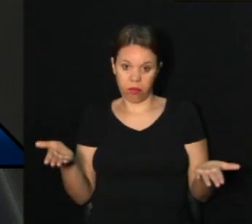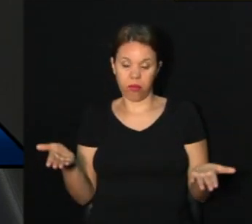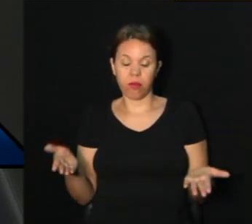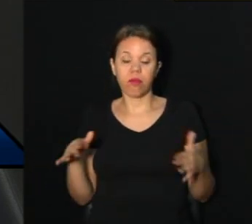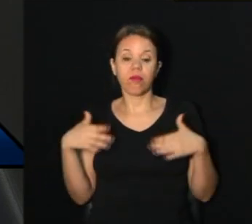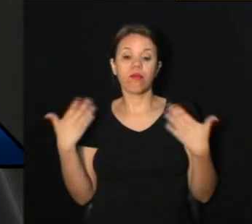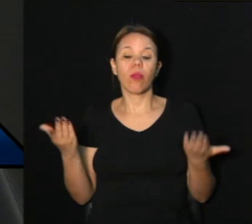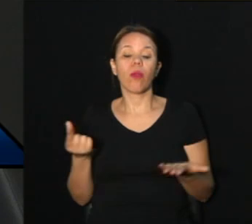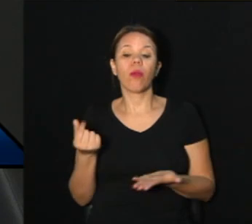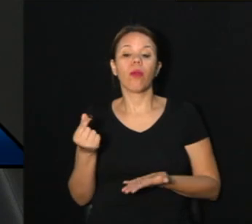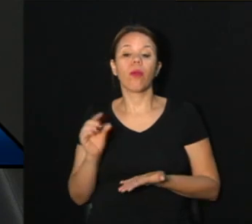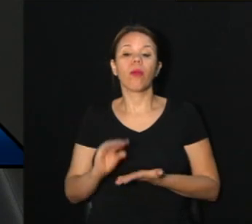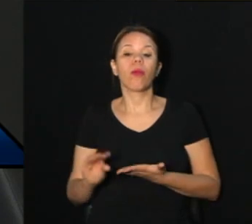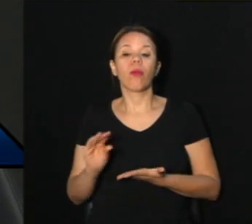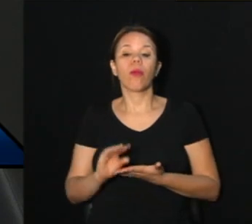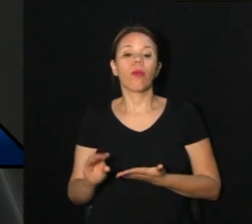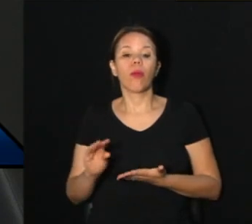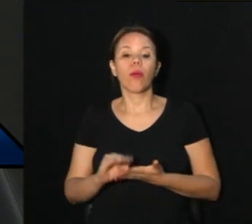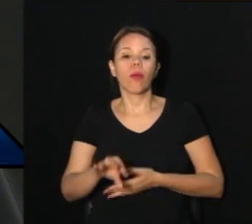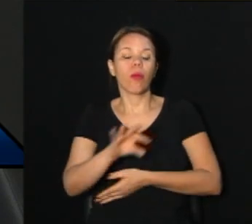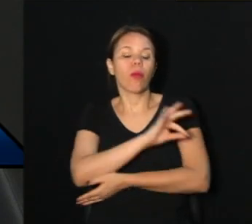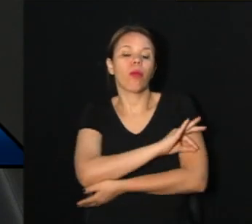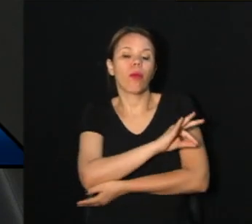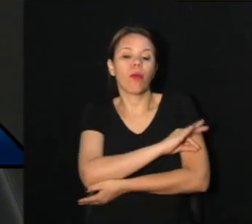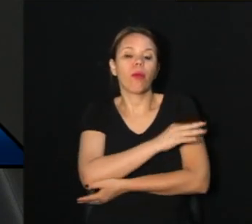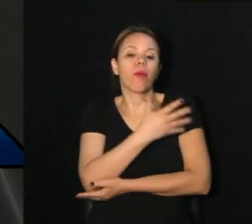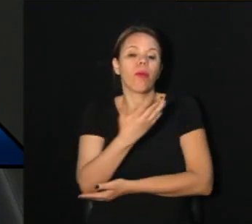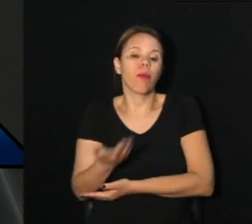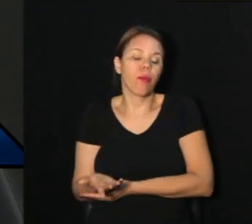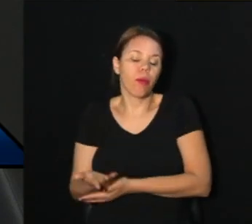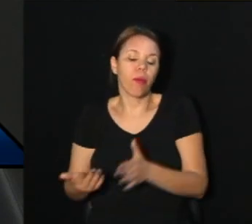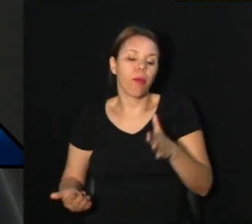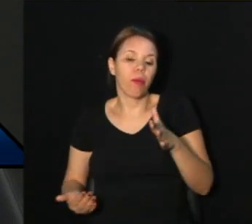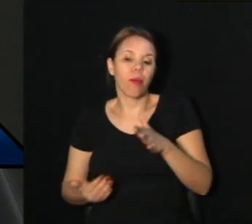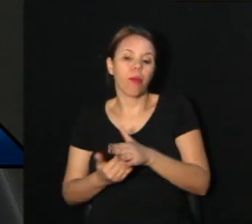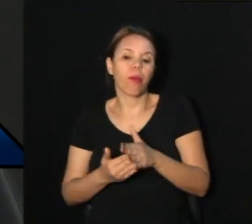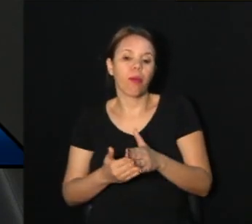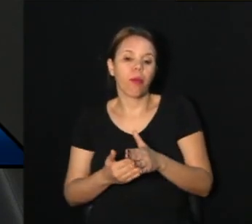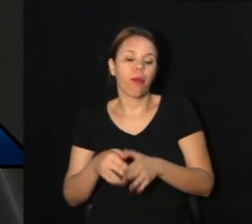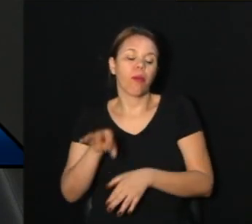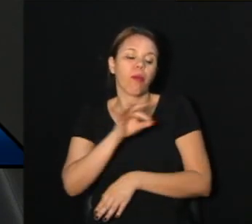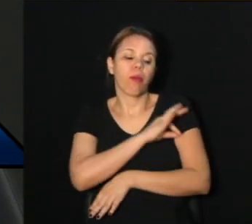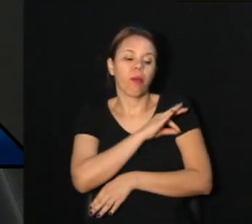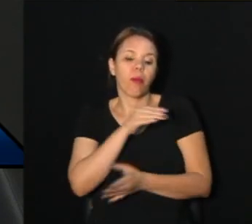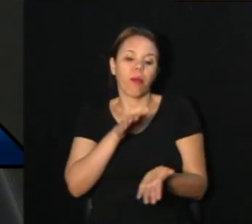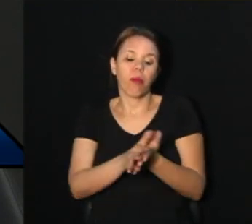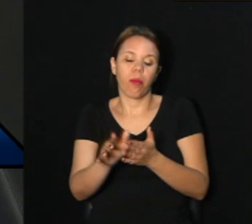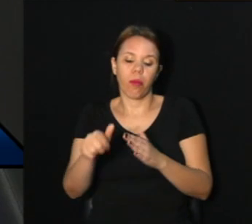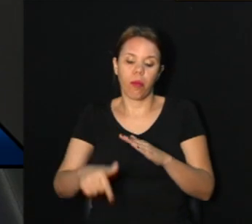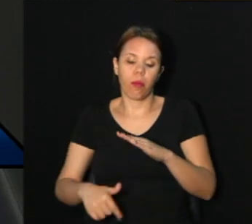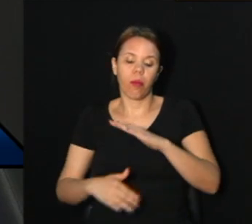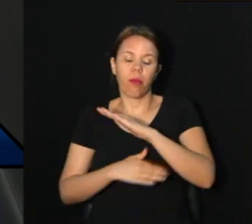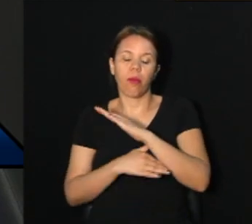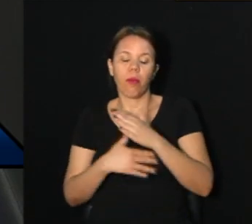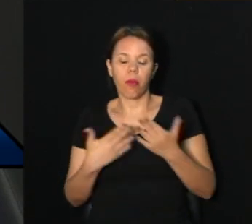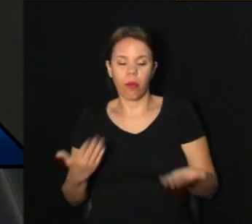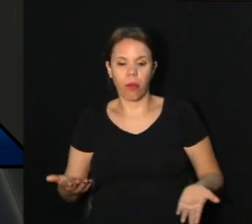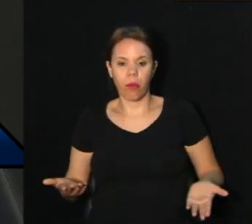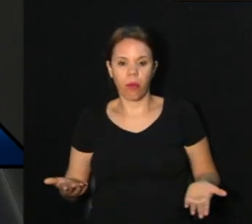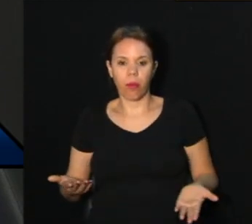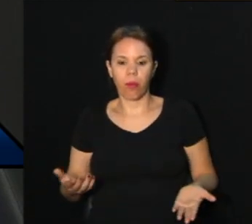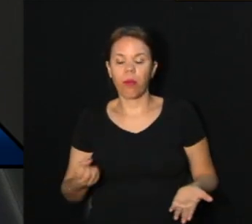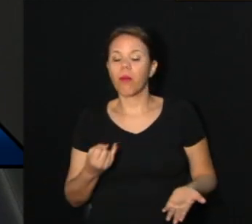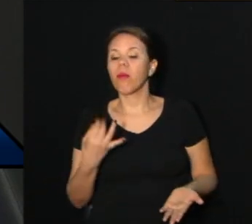será o custo para os cofres públicos, também pedir que o Executivo mande para a nossa casa,